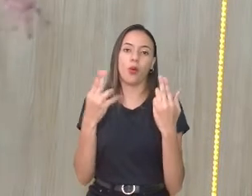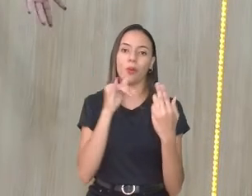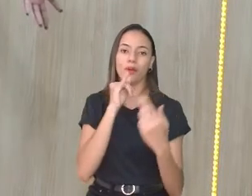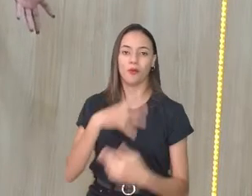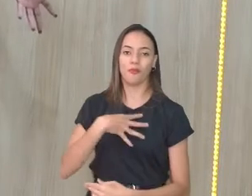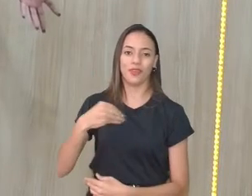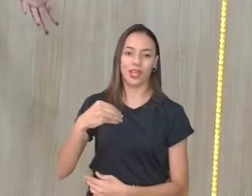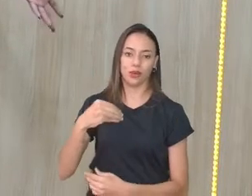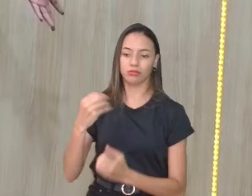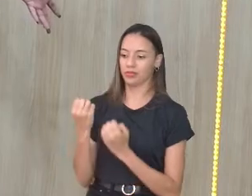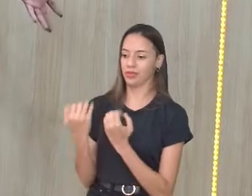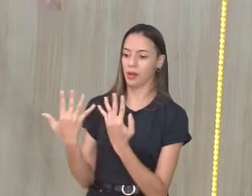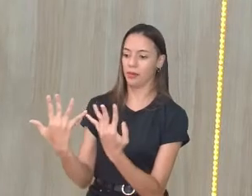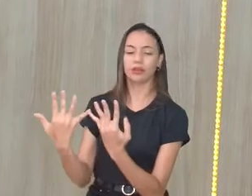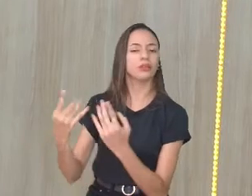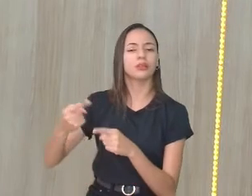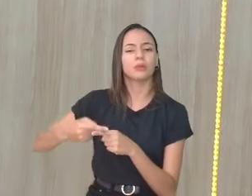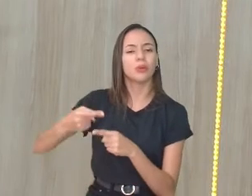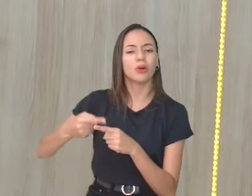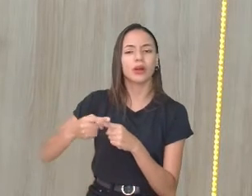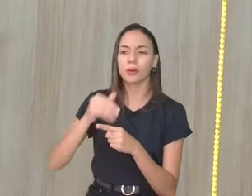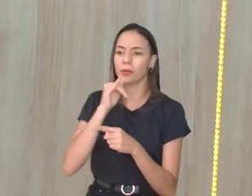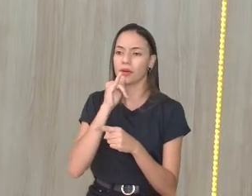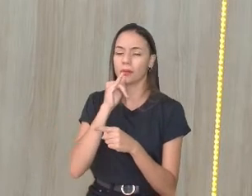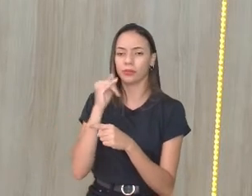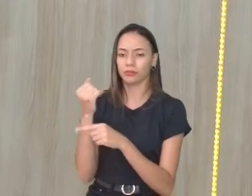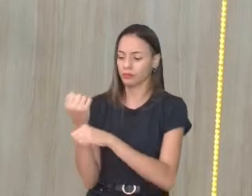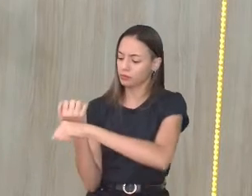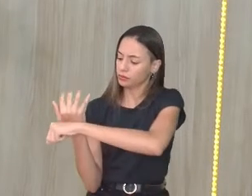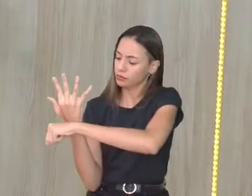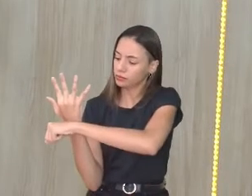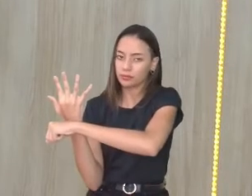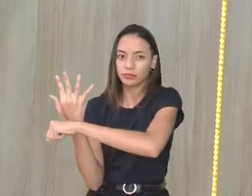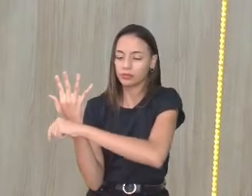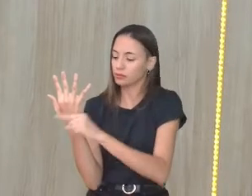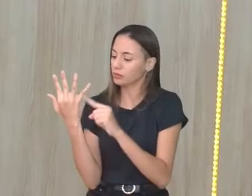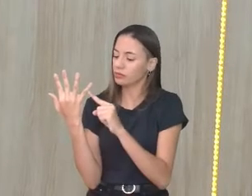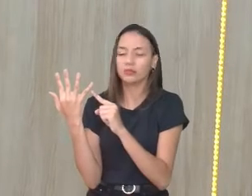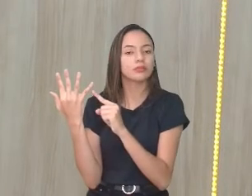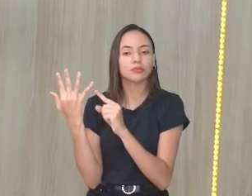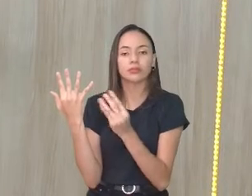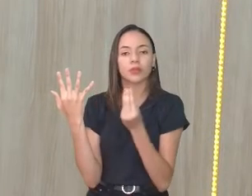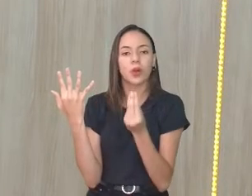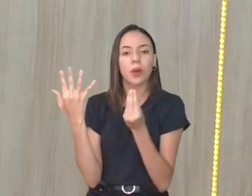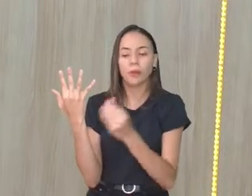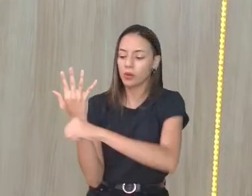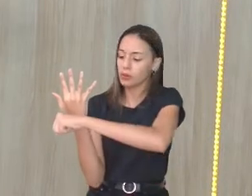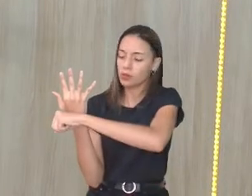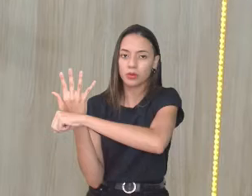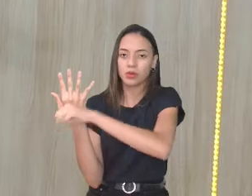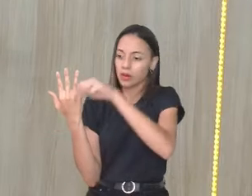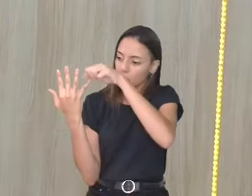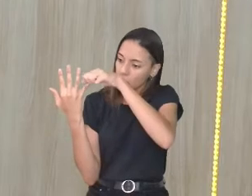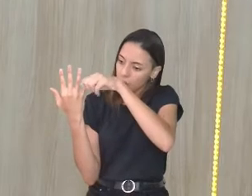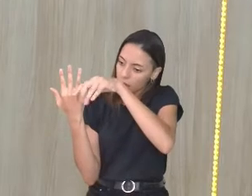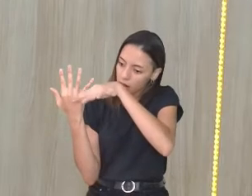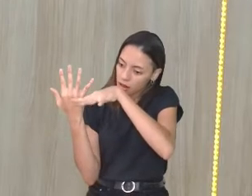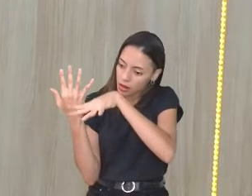da planta, né? Por quê? O filhotinho da planta, a prole dele, vai ser jogado,